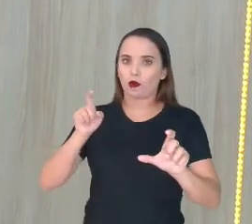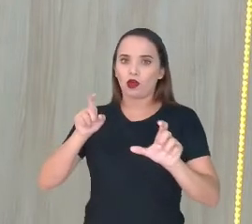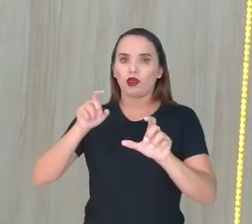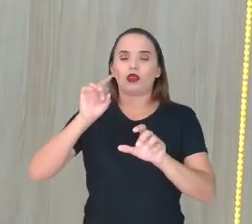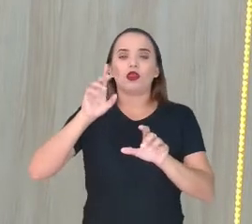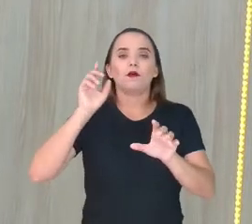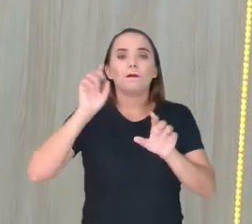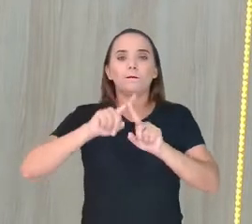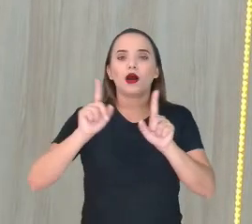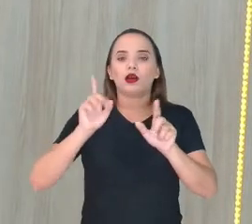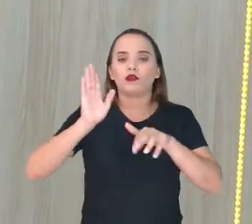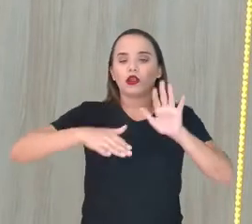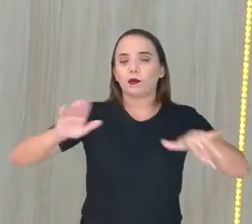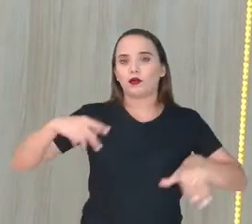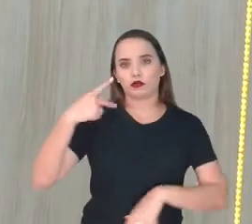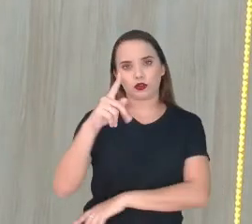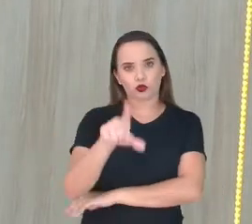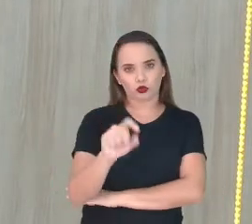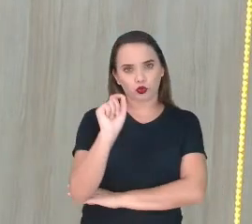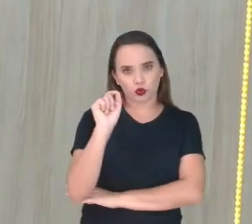vocês vão usar.